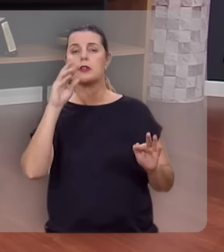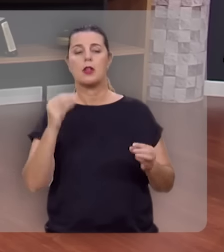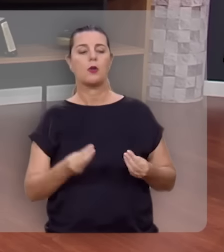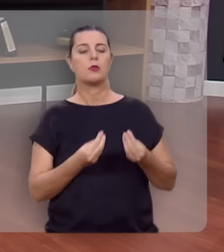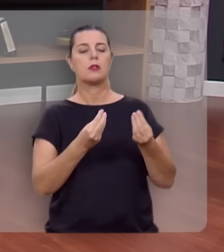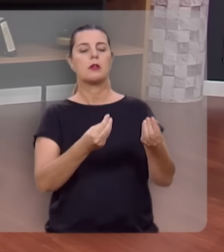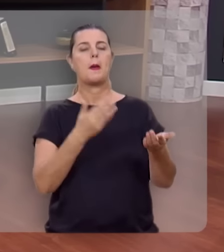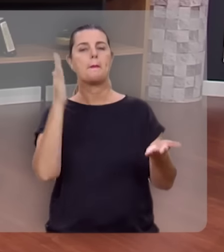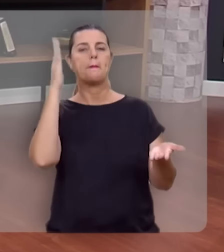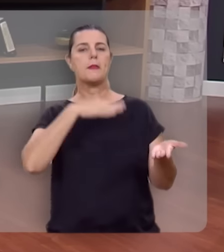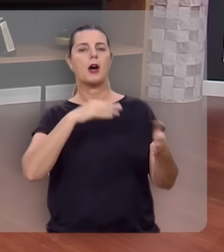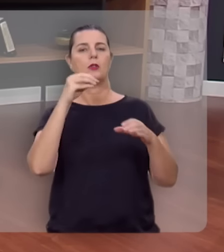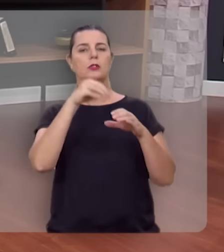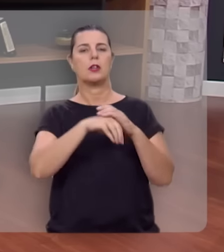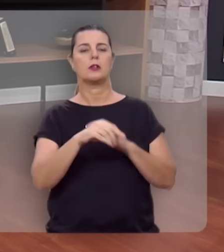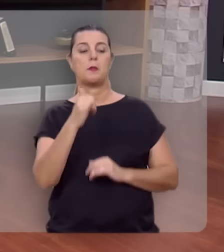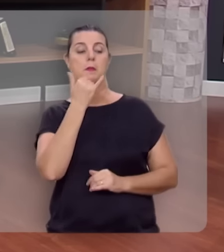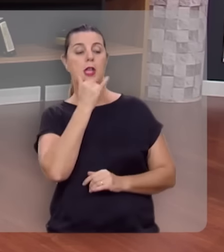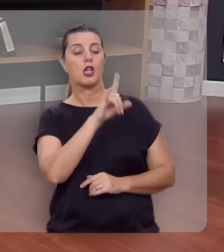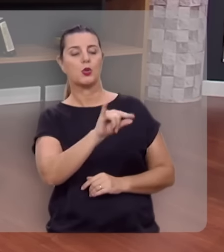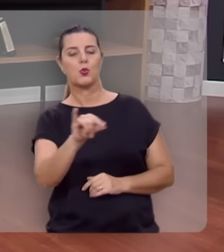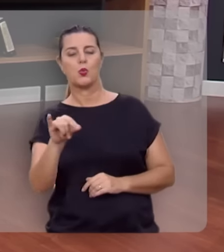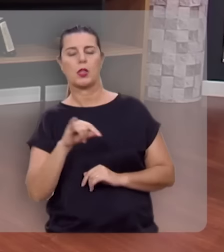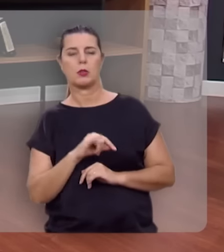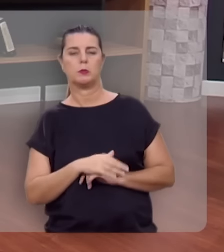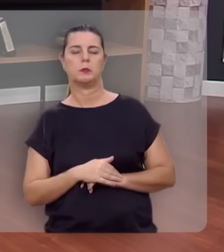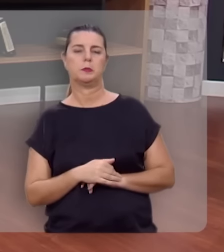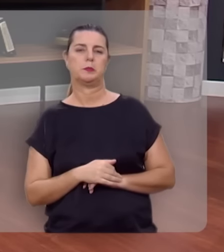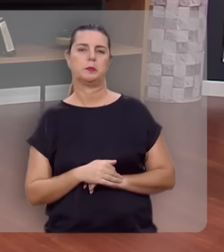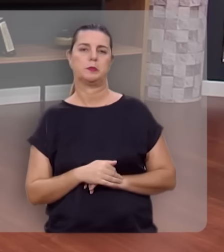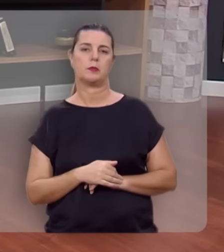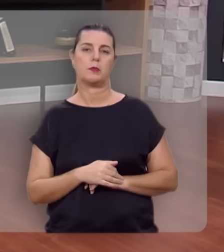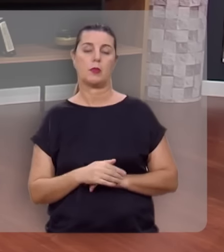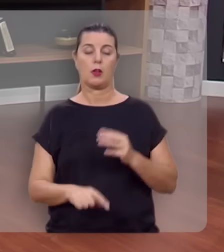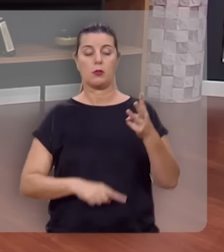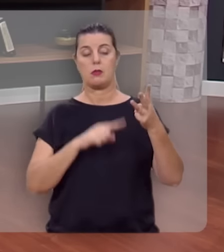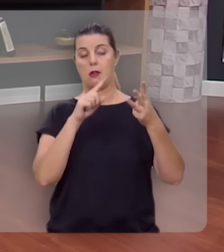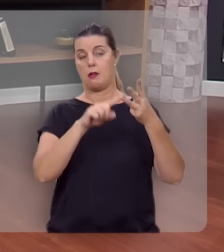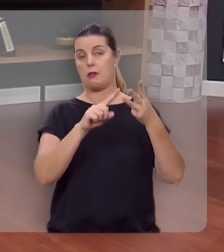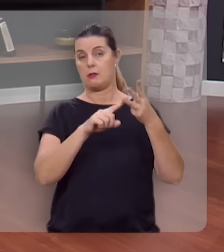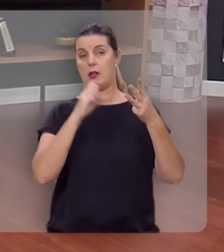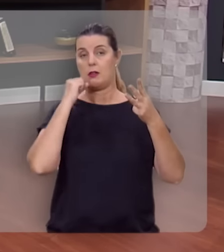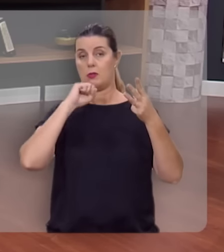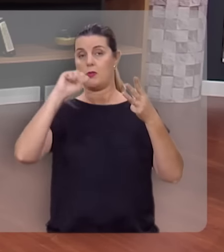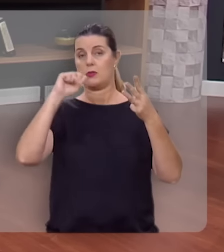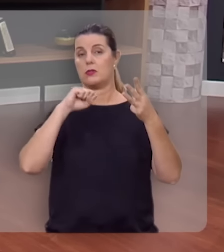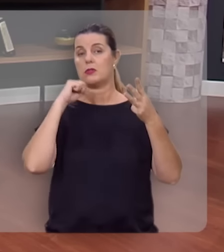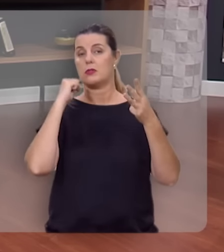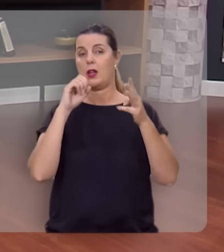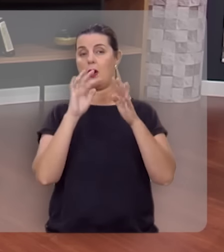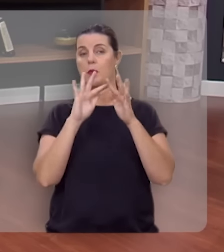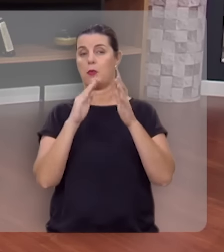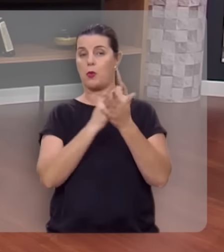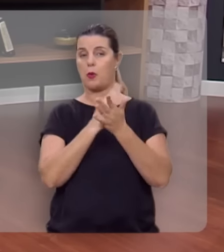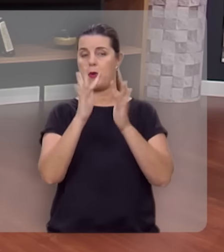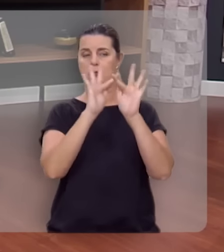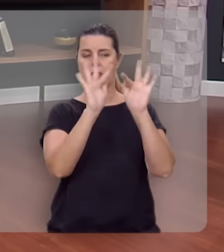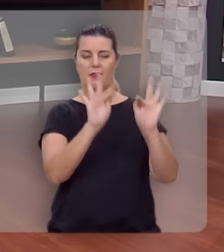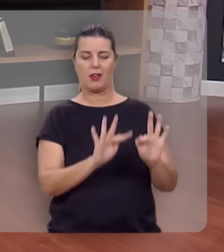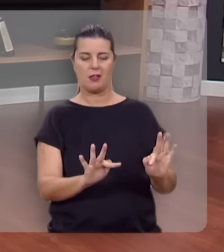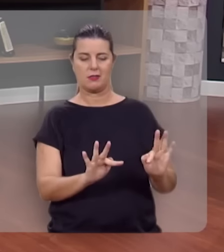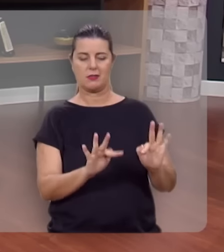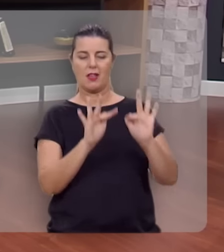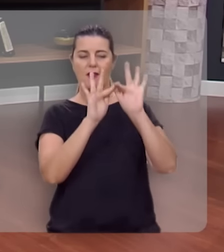imputa iniquidade. É o perdoado. Mas o terceiro salmo que começa com bem-aventurança é